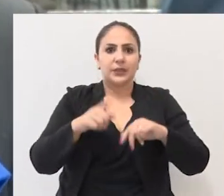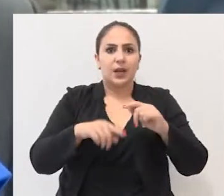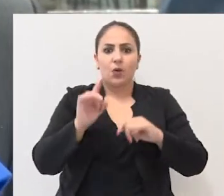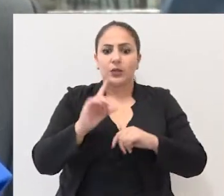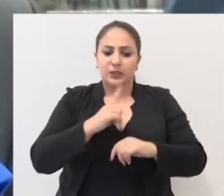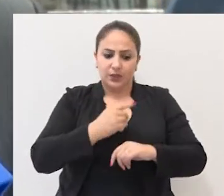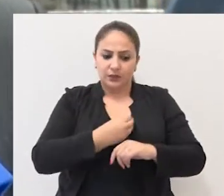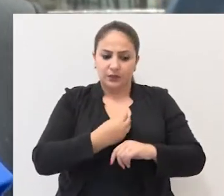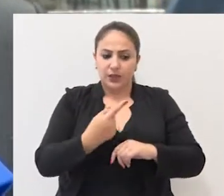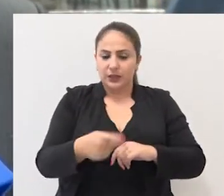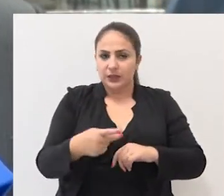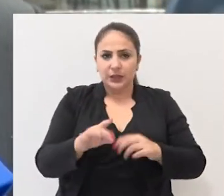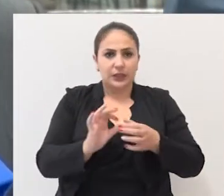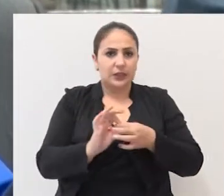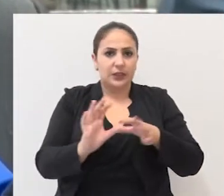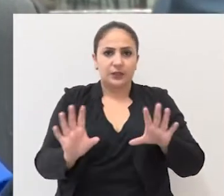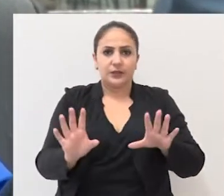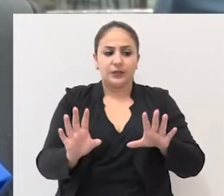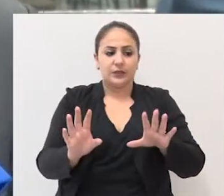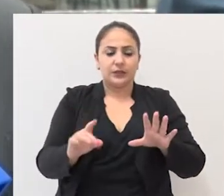equipamento que está ali solto,